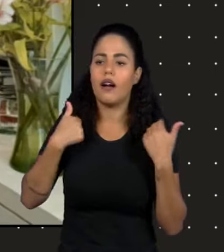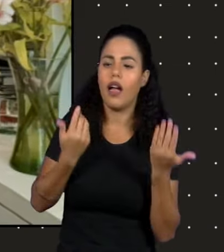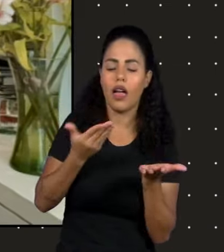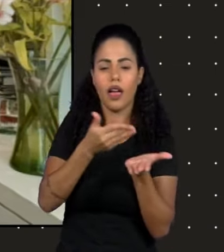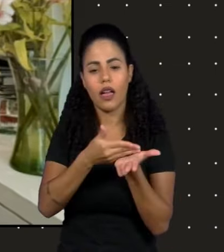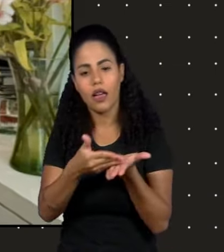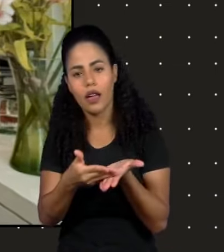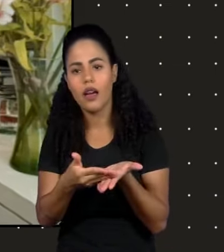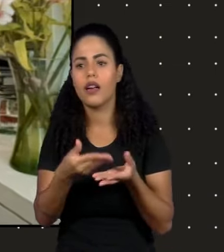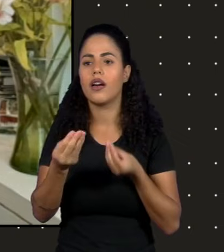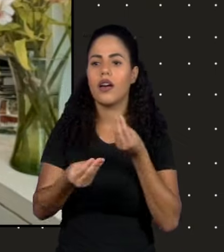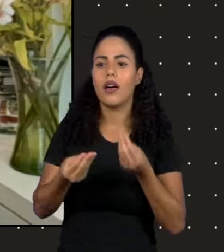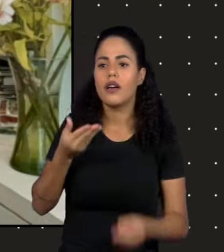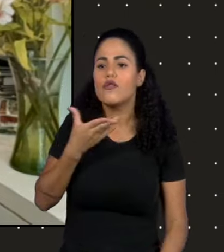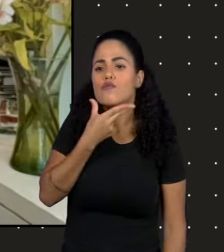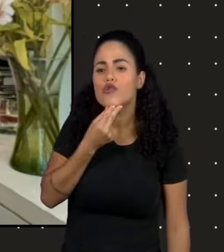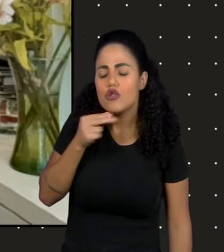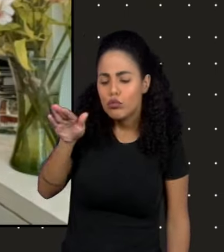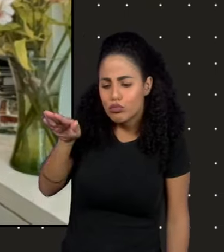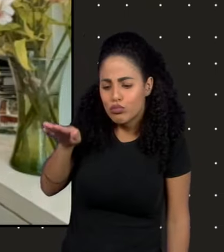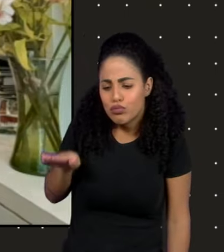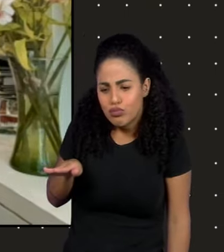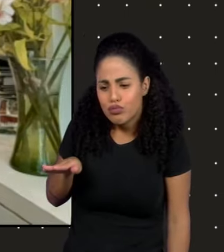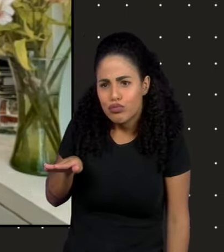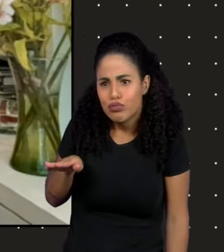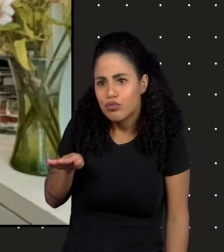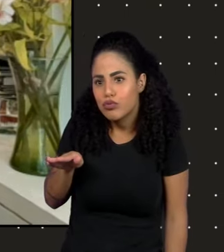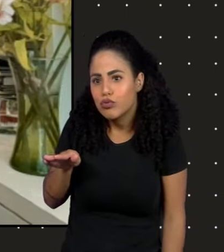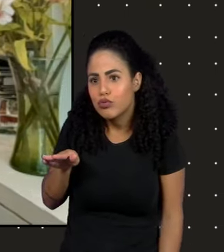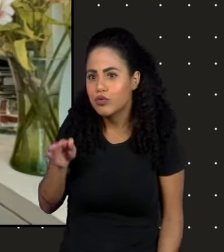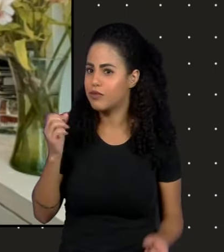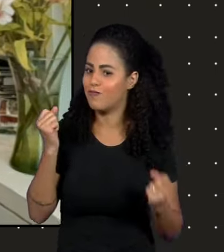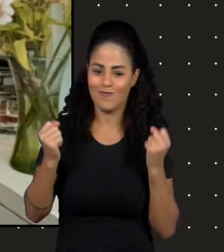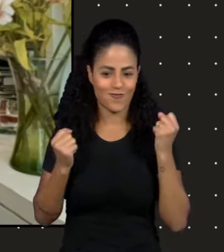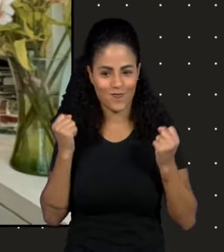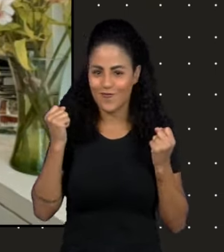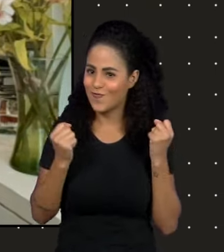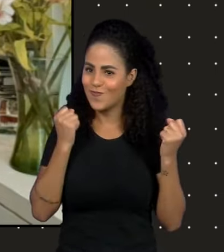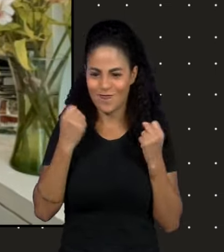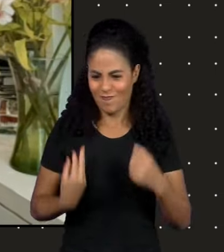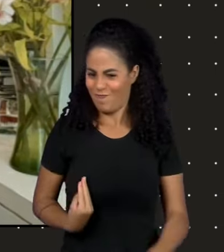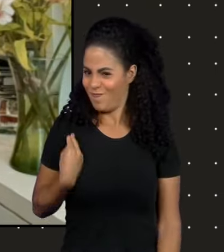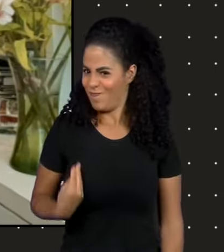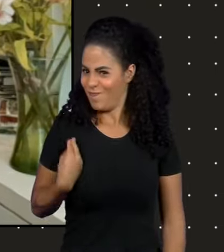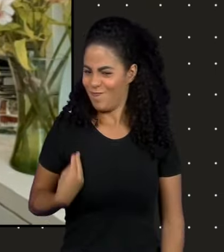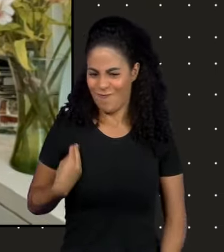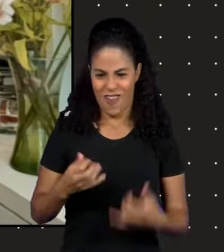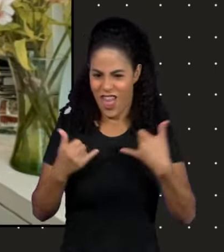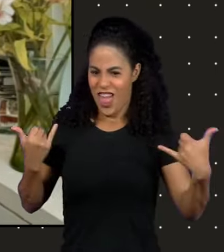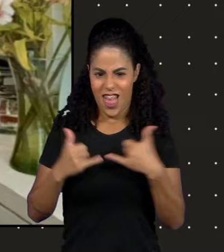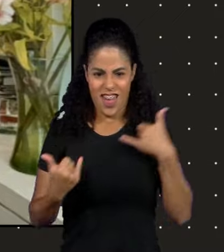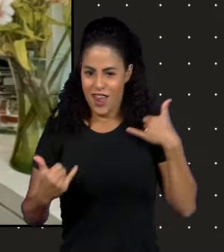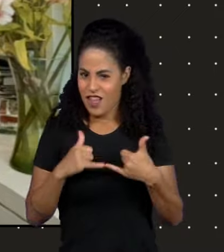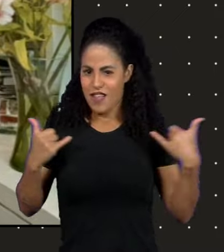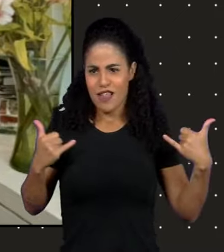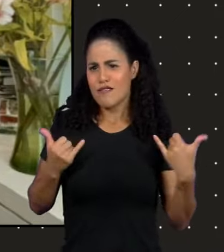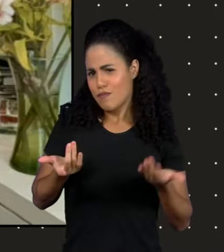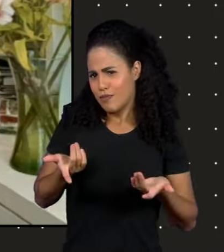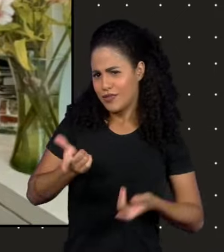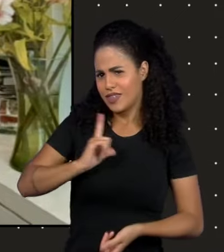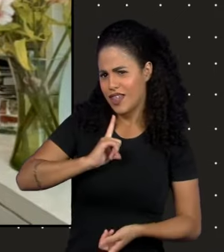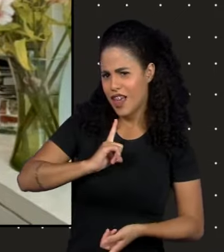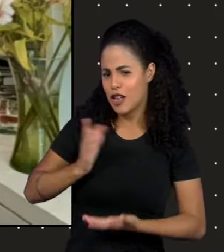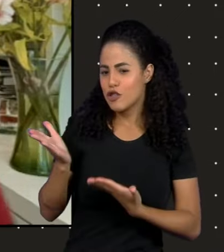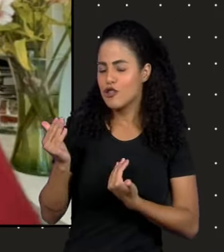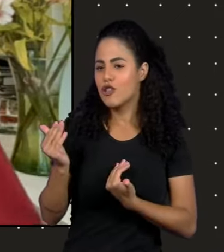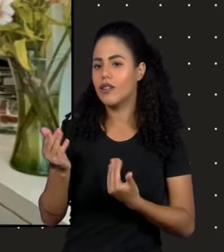coisa, né? Um menino cheio de energia, vivo, um moleque, né? E